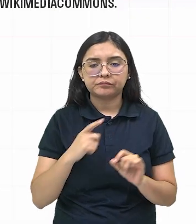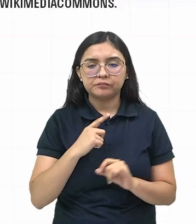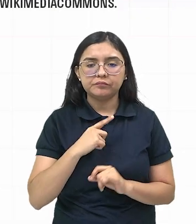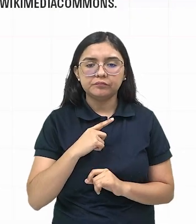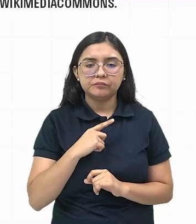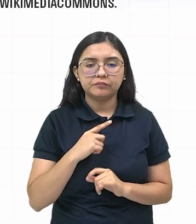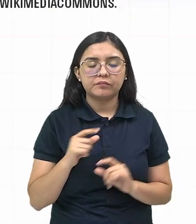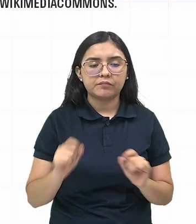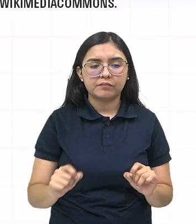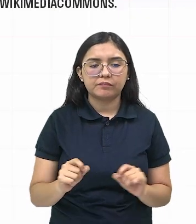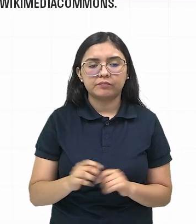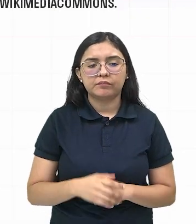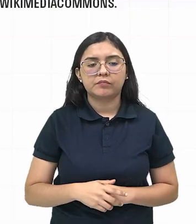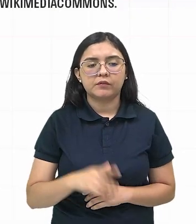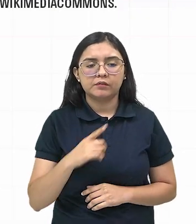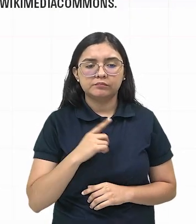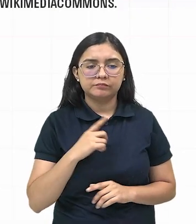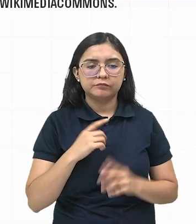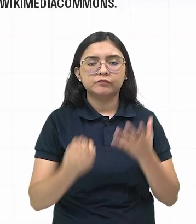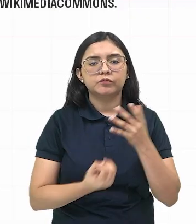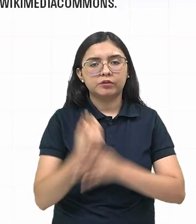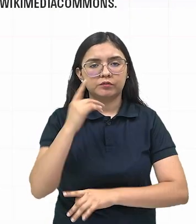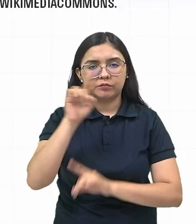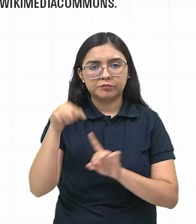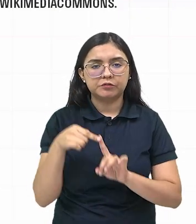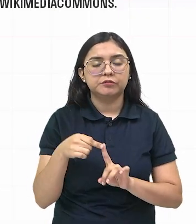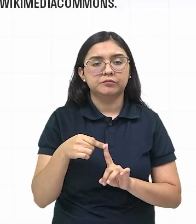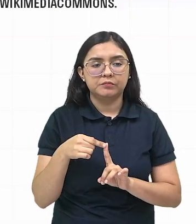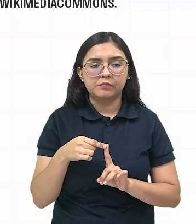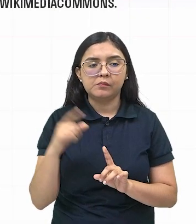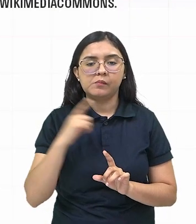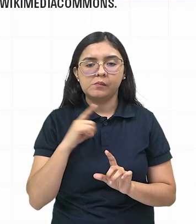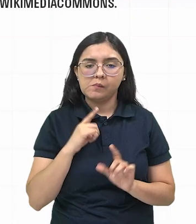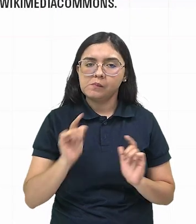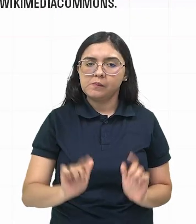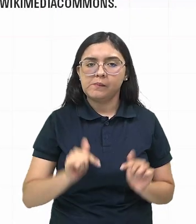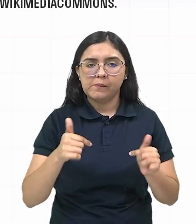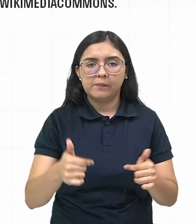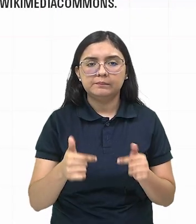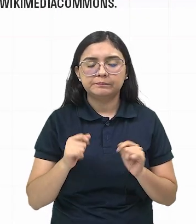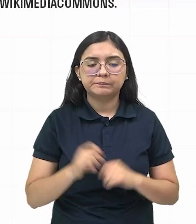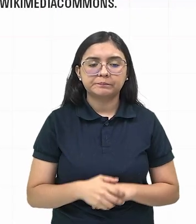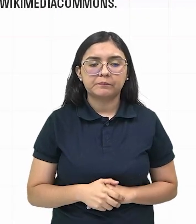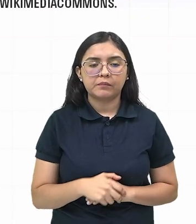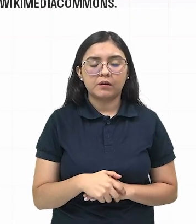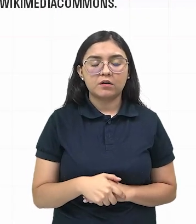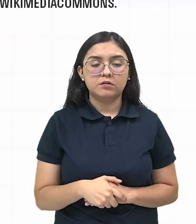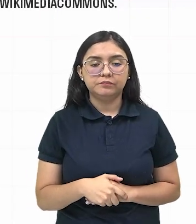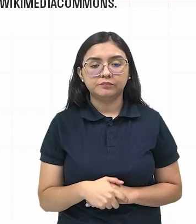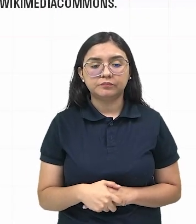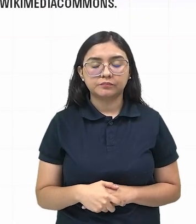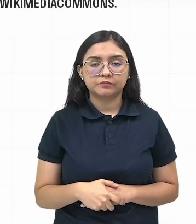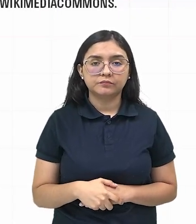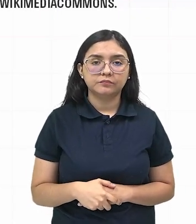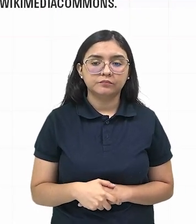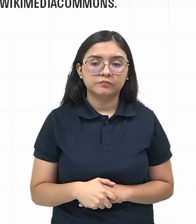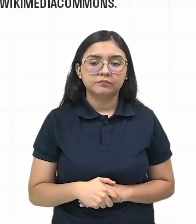estão aí totalmente à toa, né? Eles estão realmente trabalhando no sentido ali